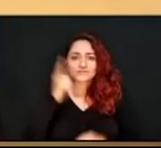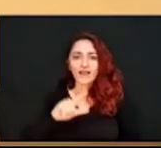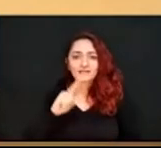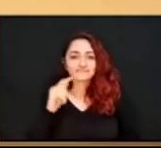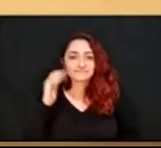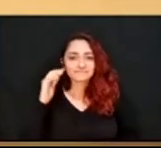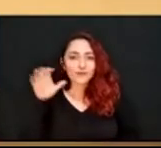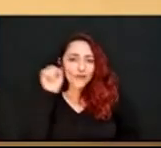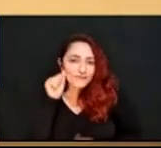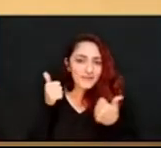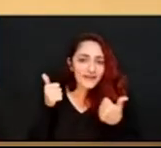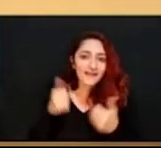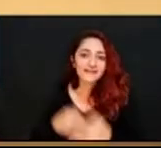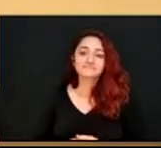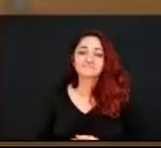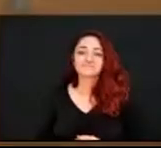ouvir